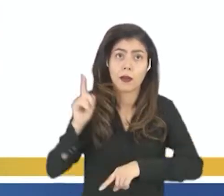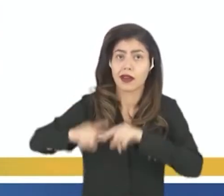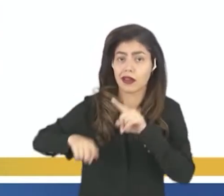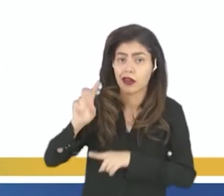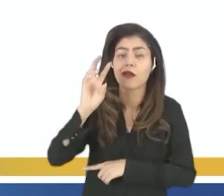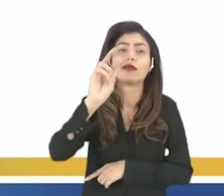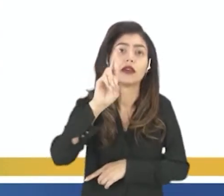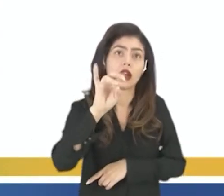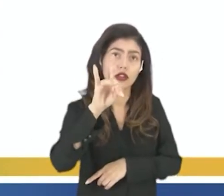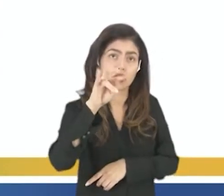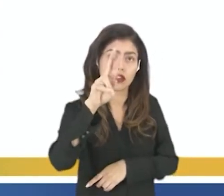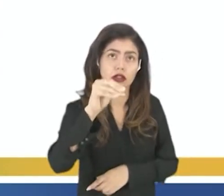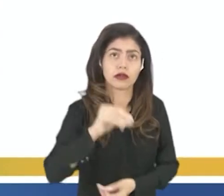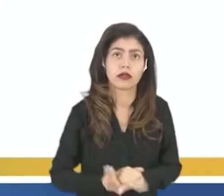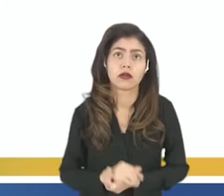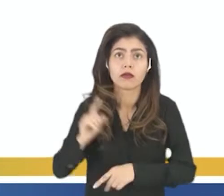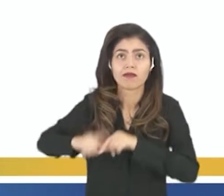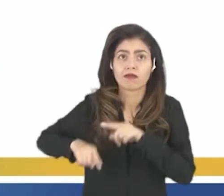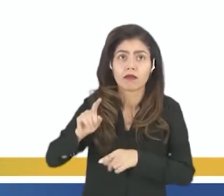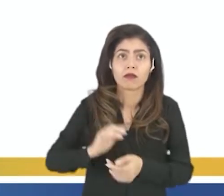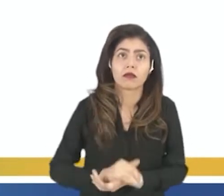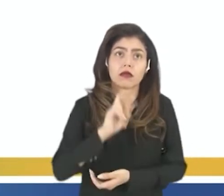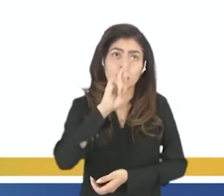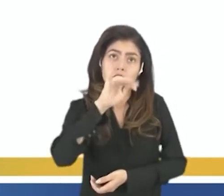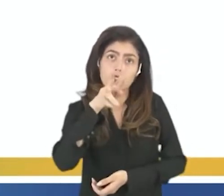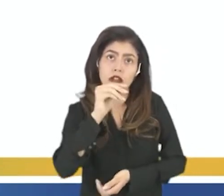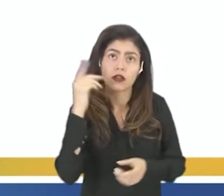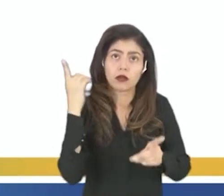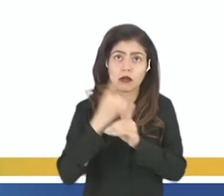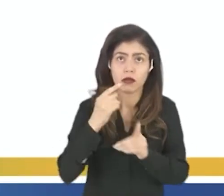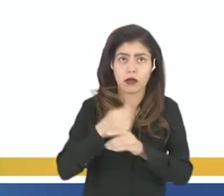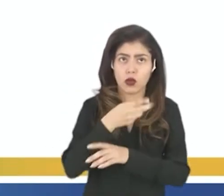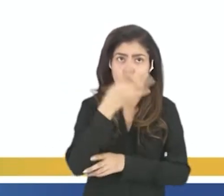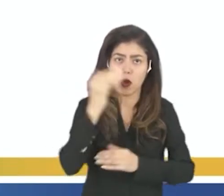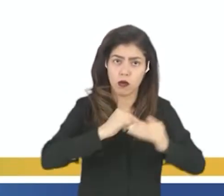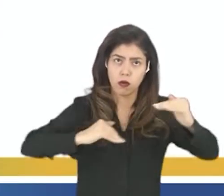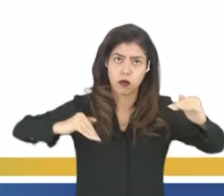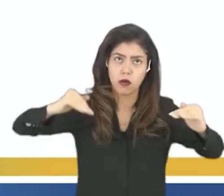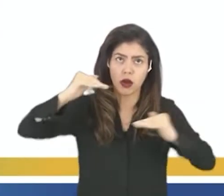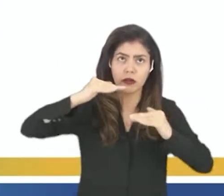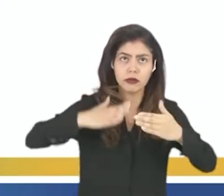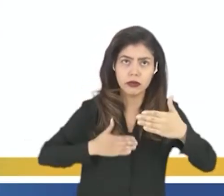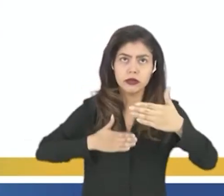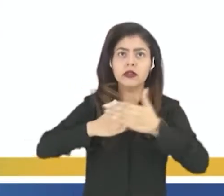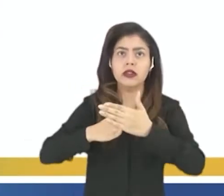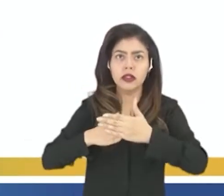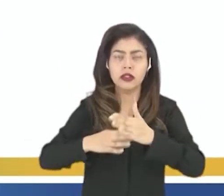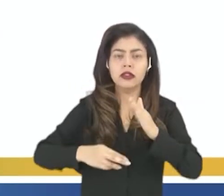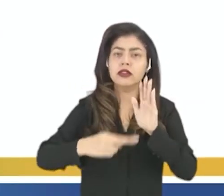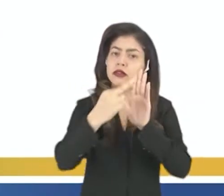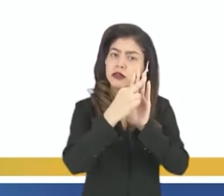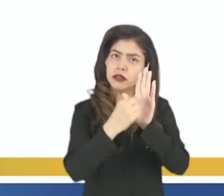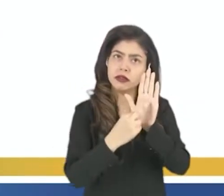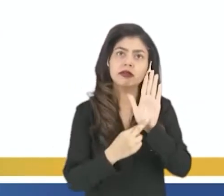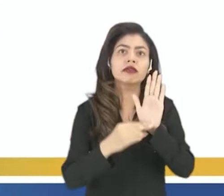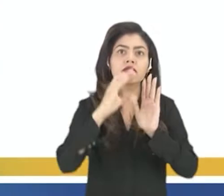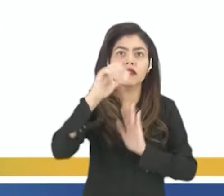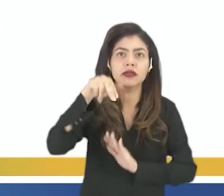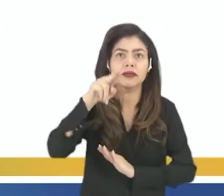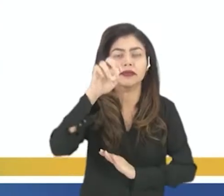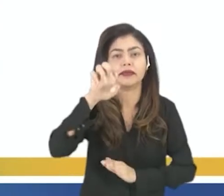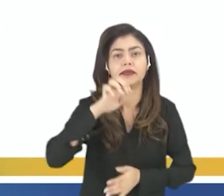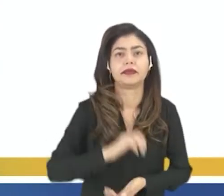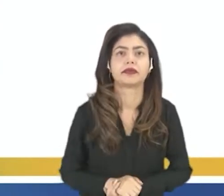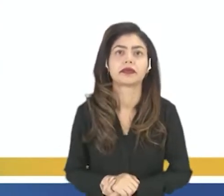radioativos esses materiais são considerados rejeitos quando e faz em quantidade superior a um limite estabelecido pela